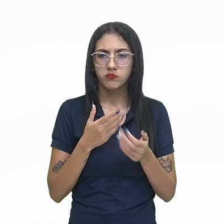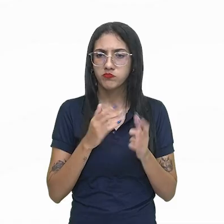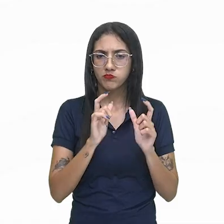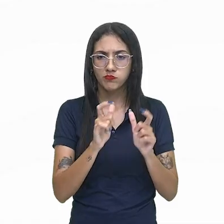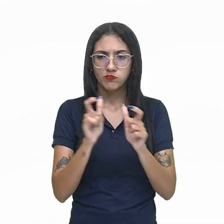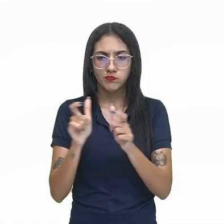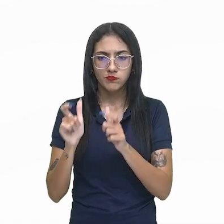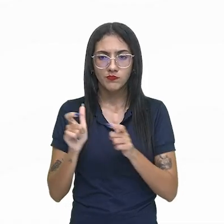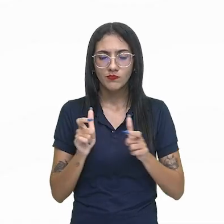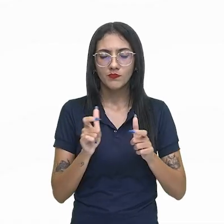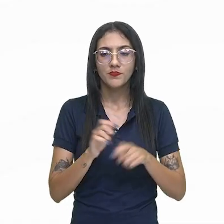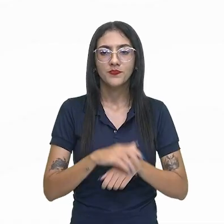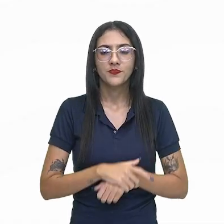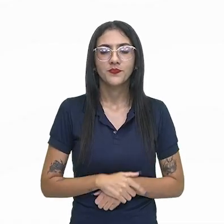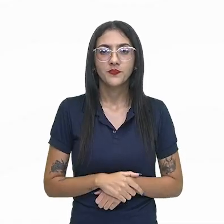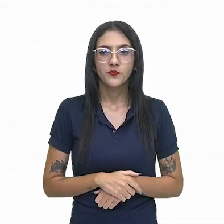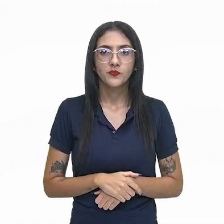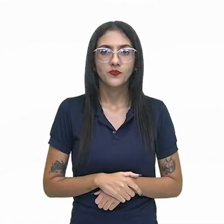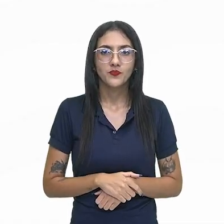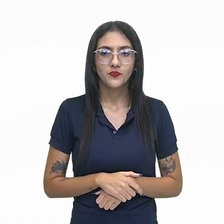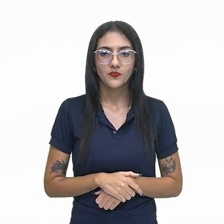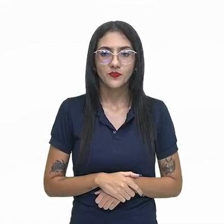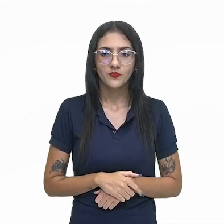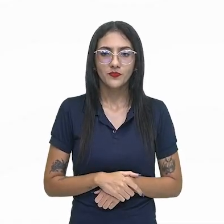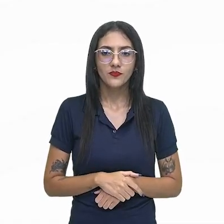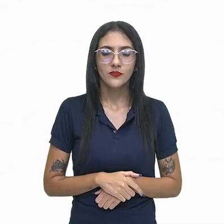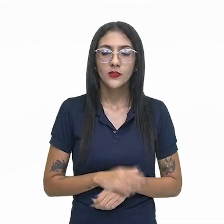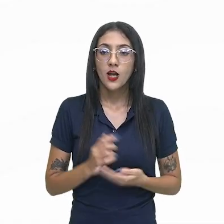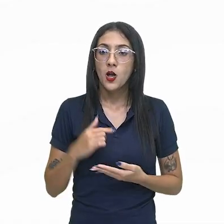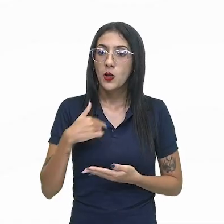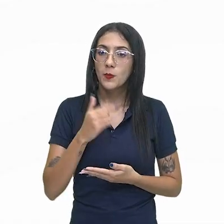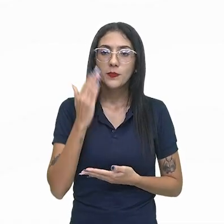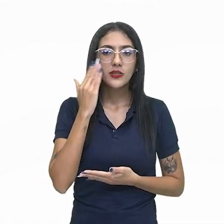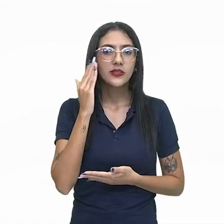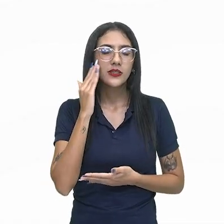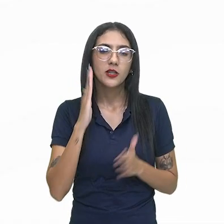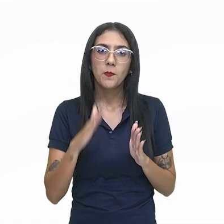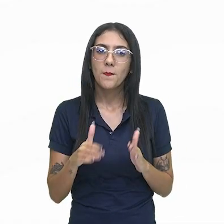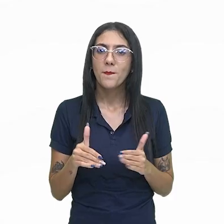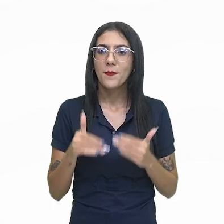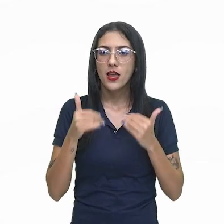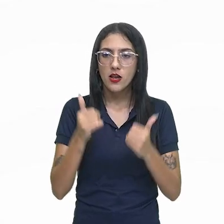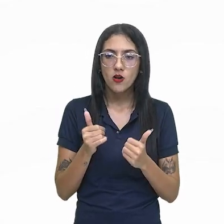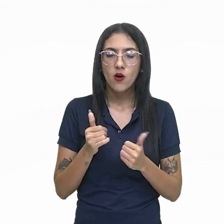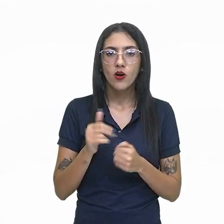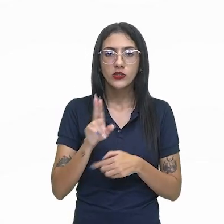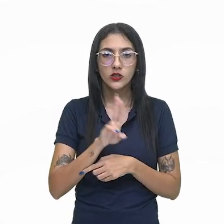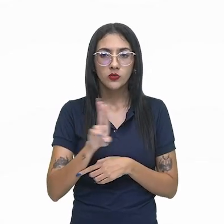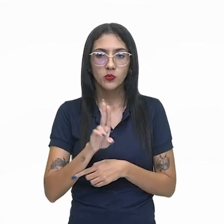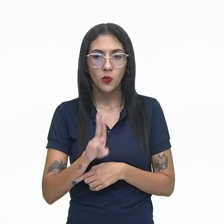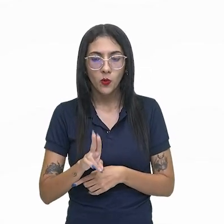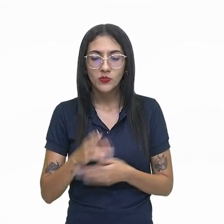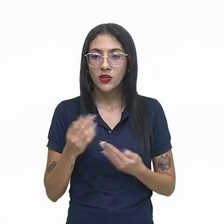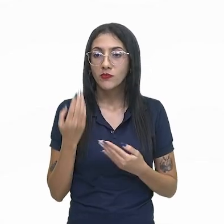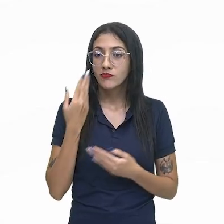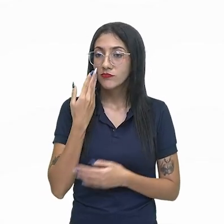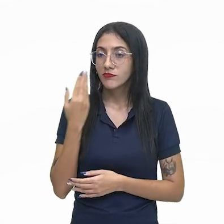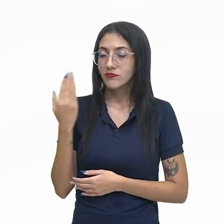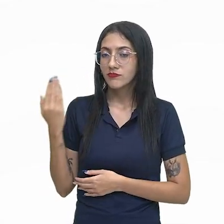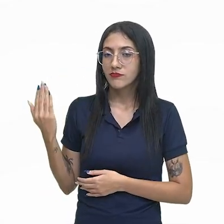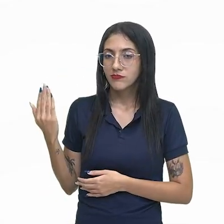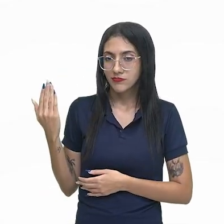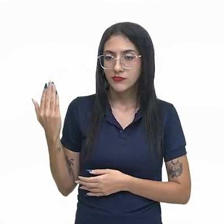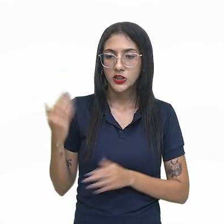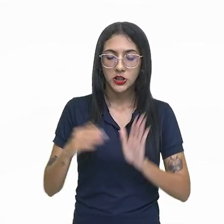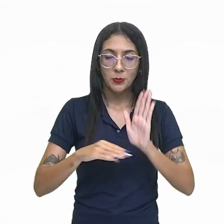mundo. Tá? E para a gente entender um pouquinho aí das categorias taxonômicas existentes, nós temos aí de baixo